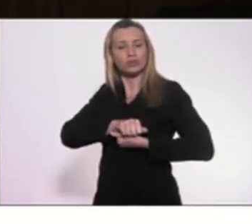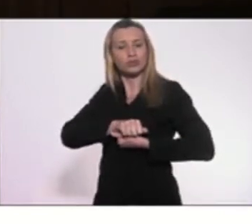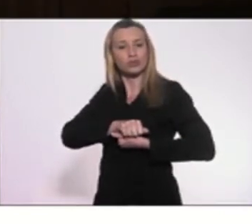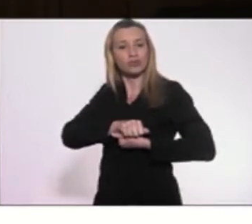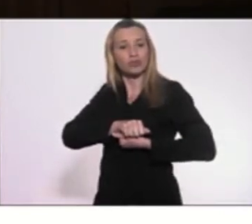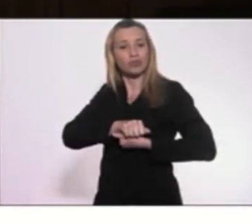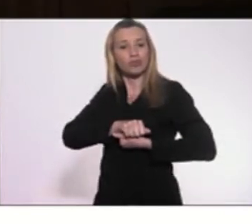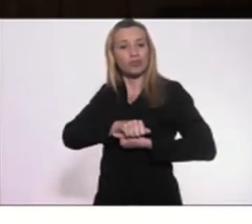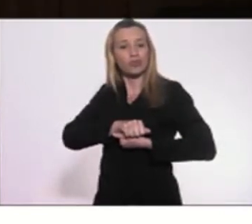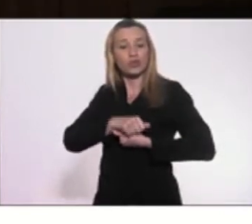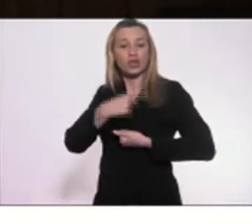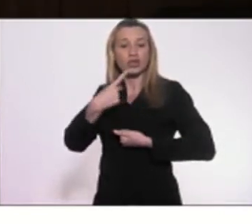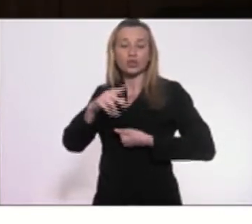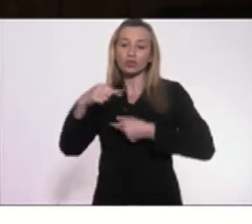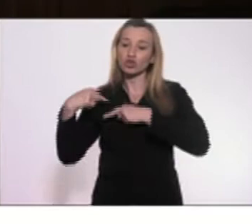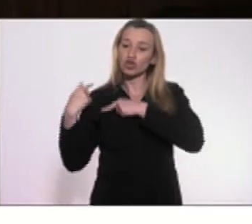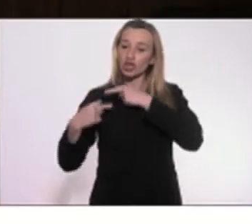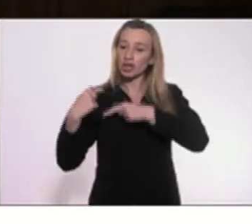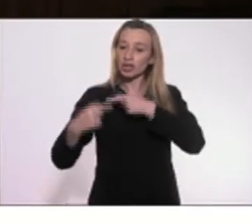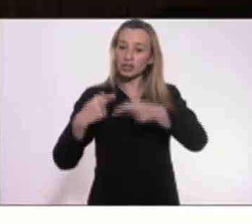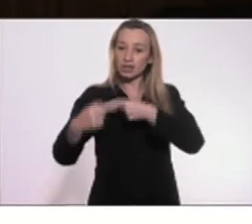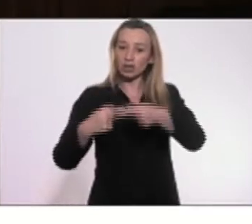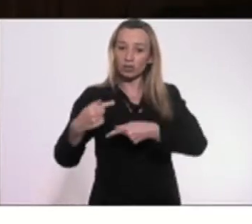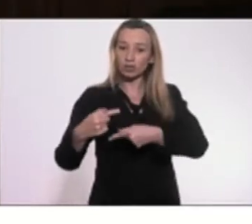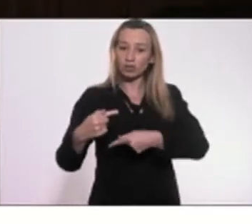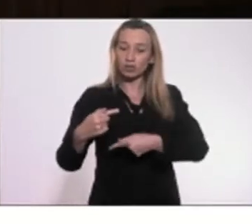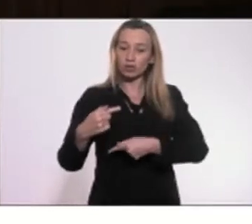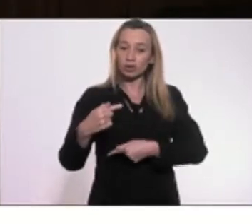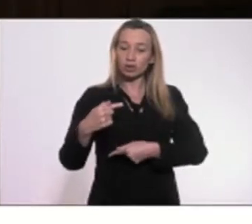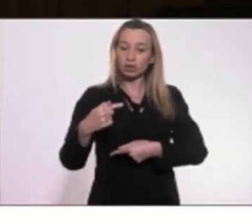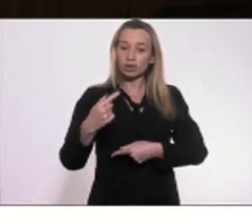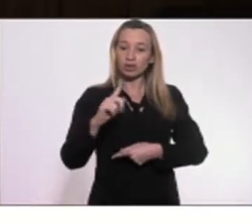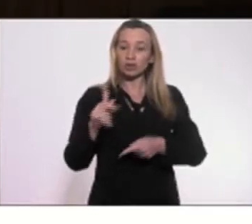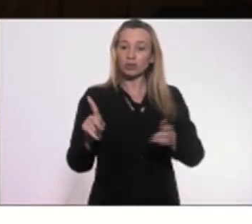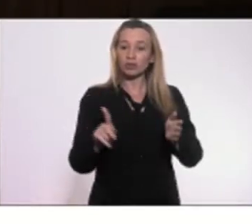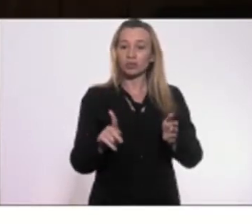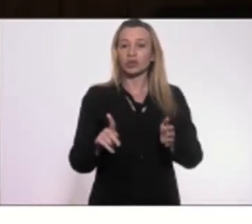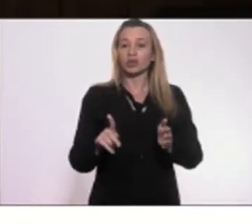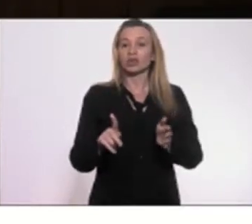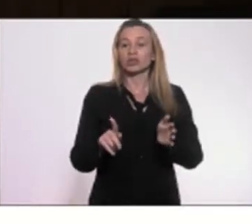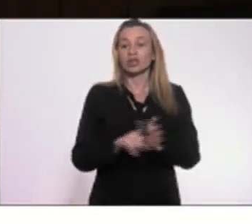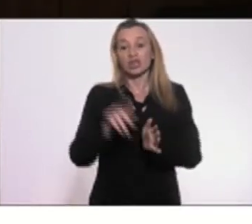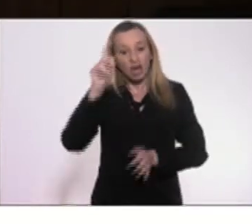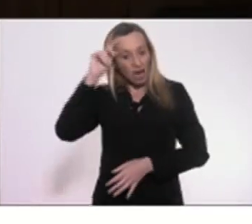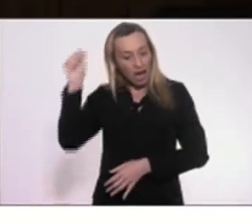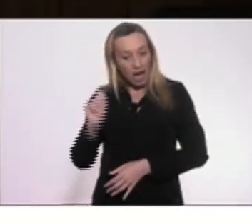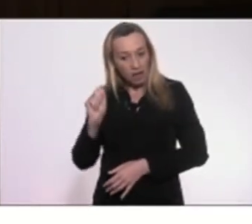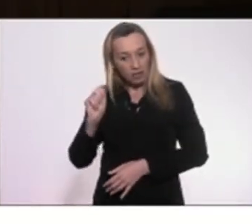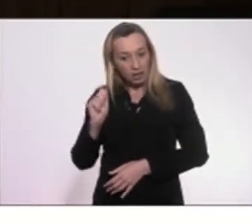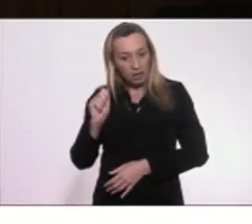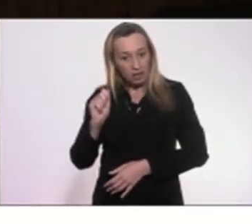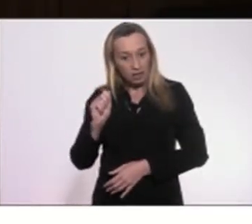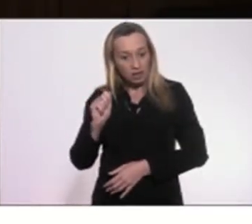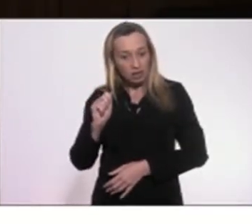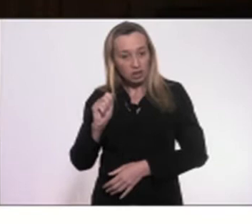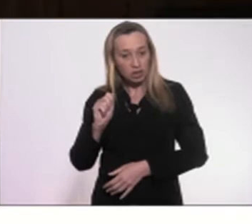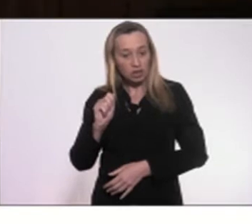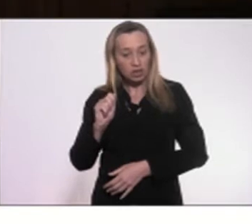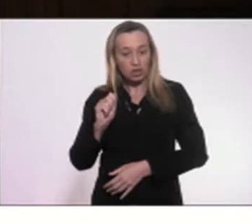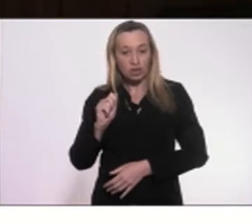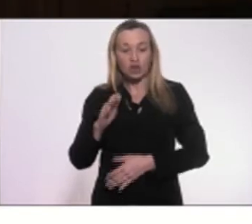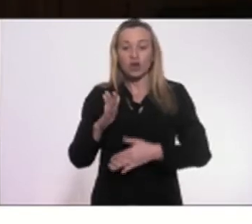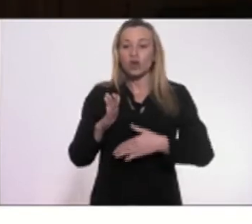a sua origem não seja a África, seja a cor de pele que